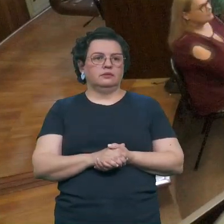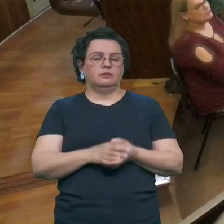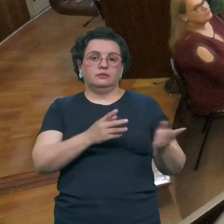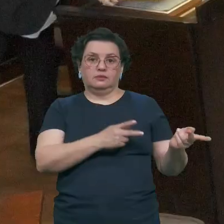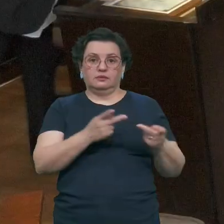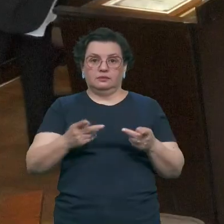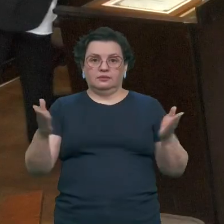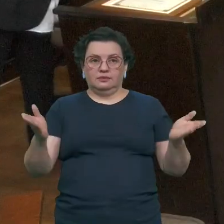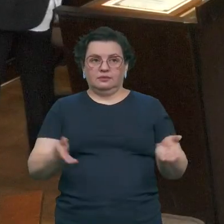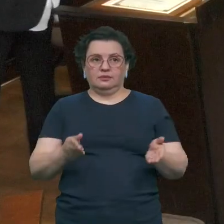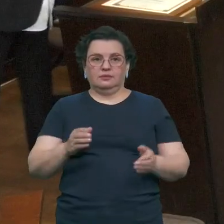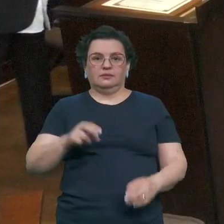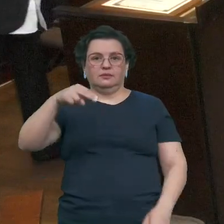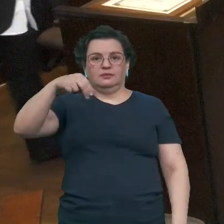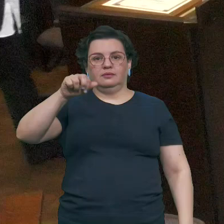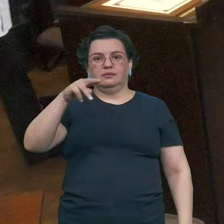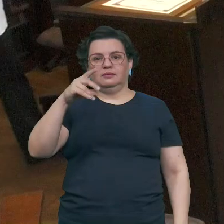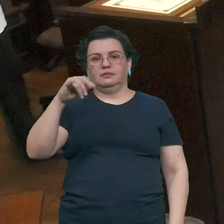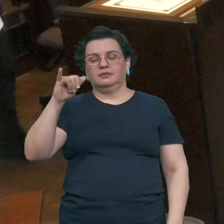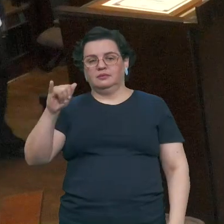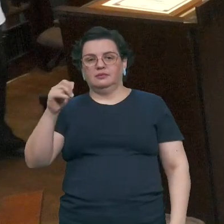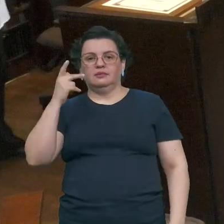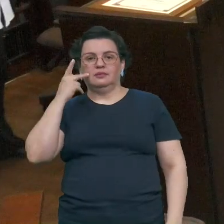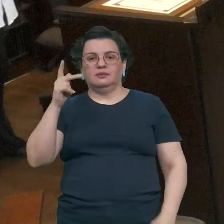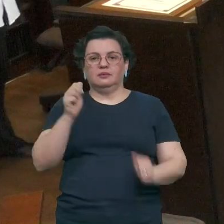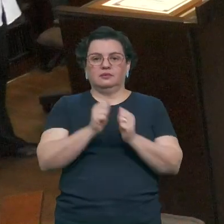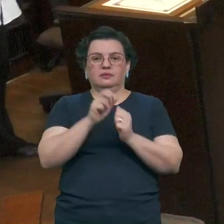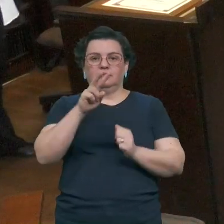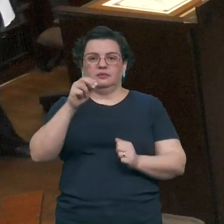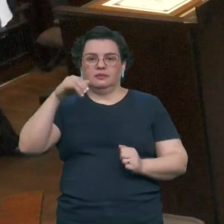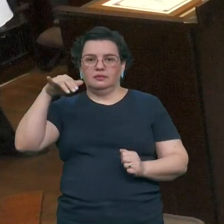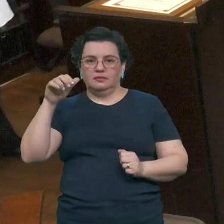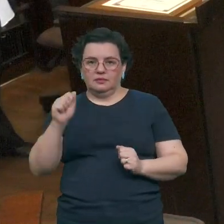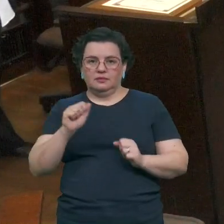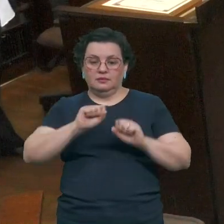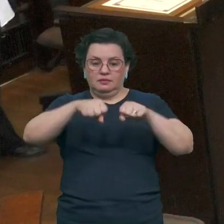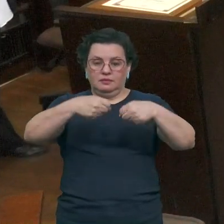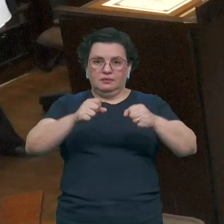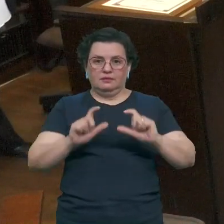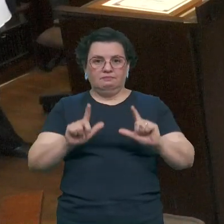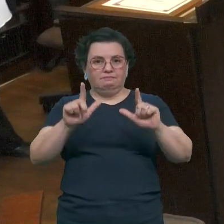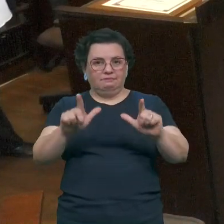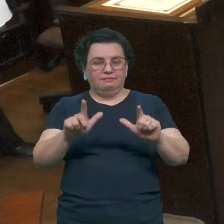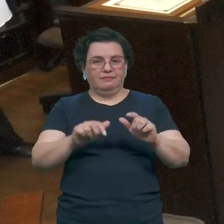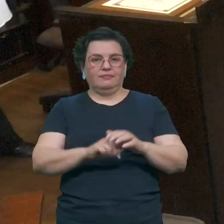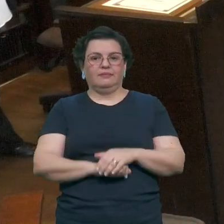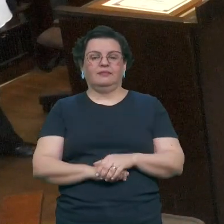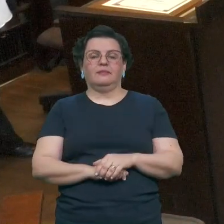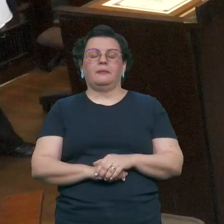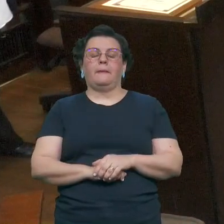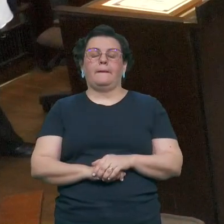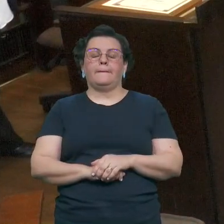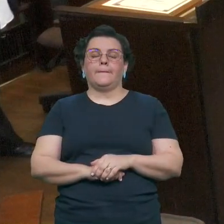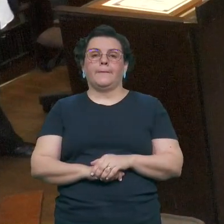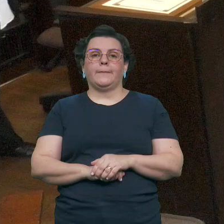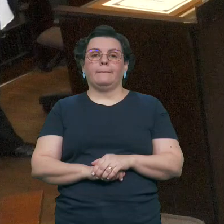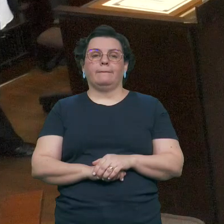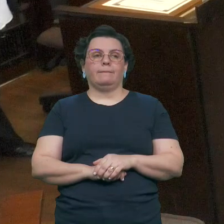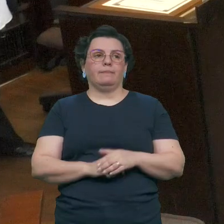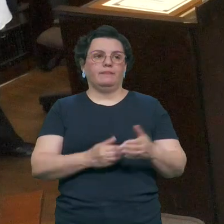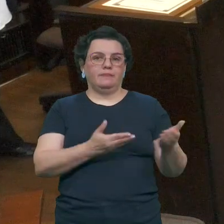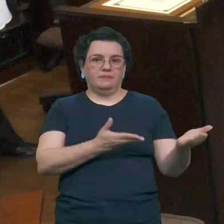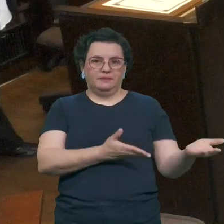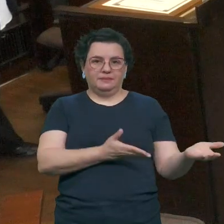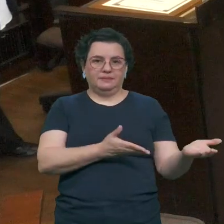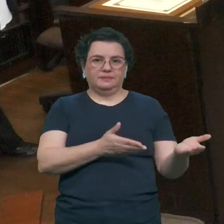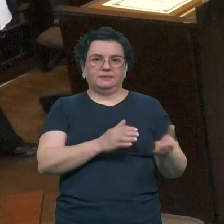Convido o vereador Luiz Eduardo Nardi, para, juntamente com a vereadora Vânia Ramos, para a entrega de um diploma comemorativo à senhora Célia